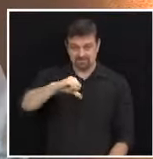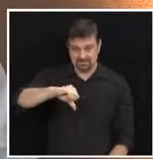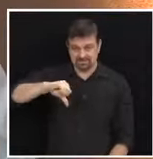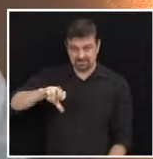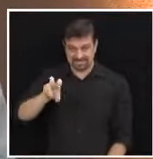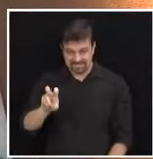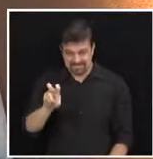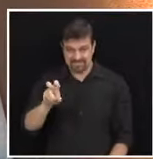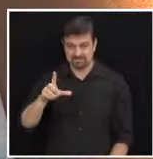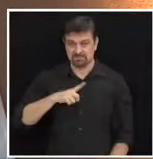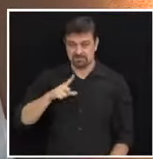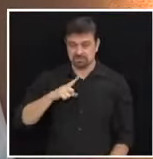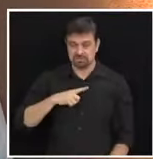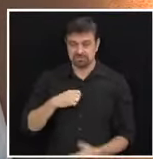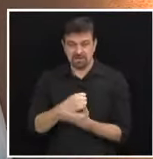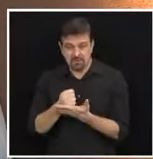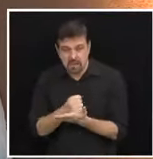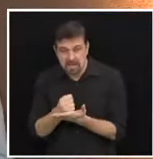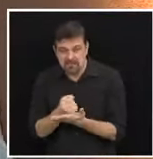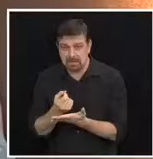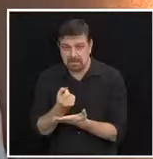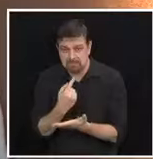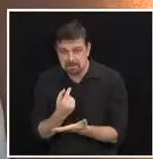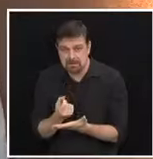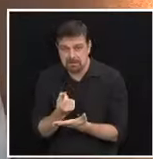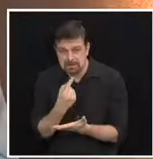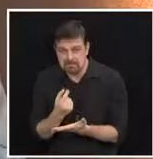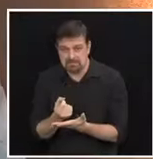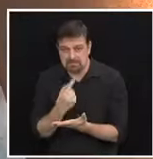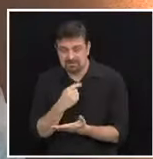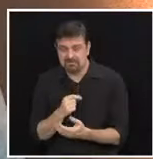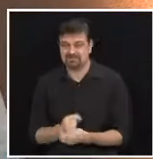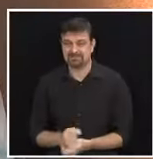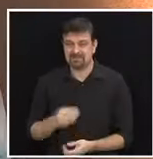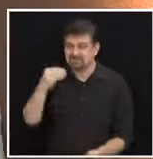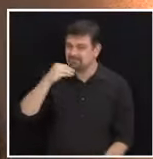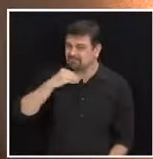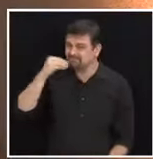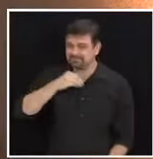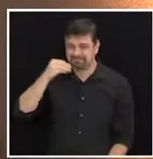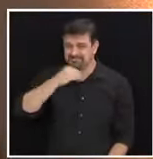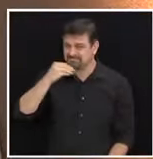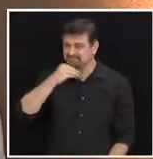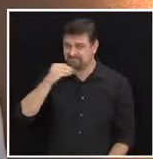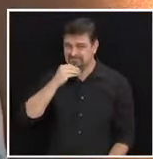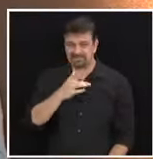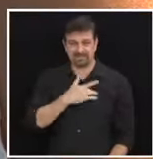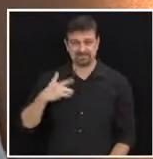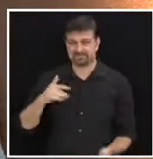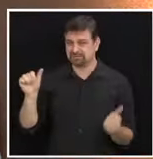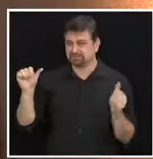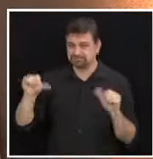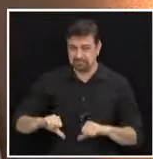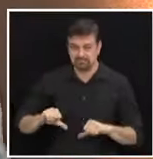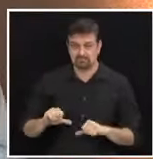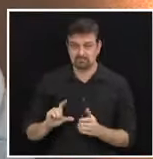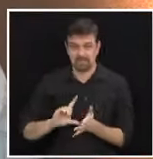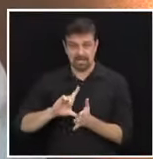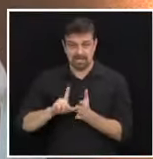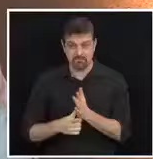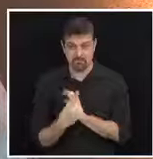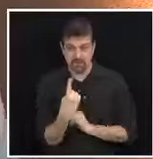1995 haviam alguns medicamentos para AIDS, os antirretrovirais, mas eram não tão potentes. A partir de